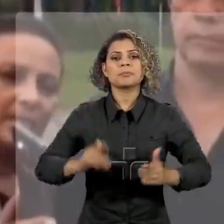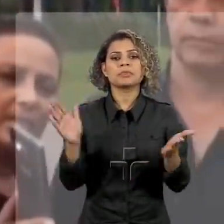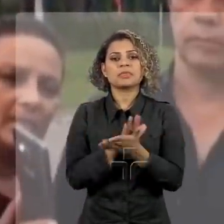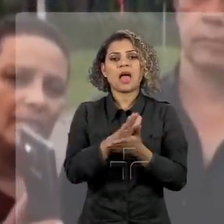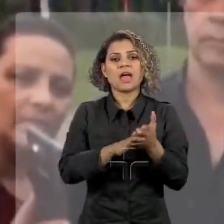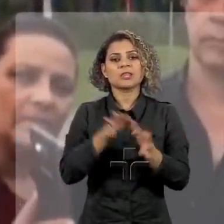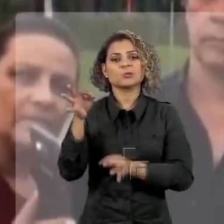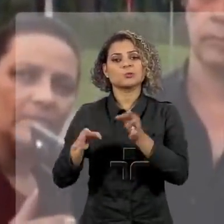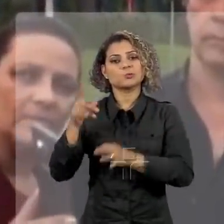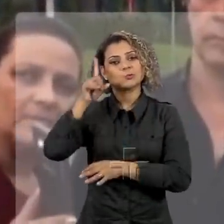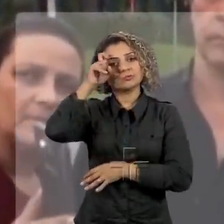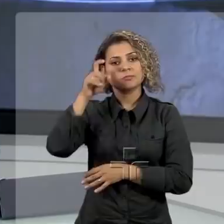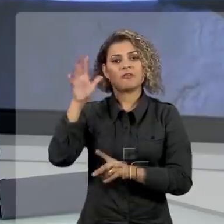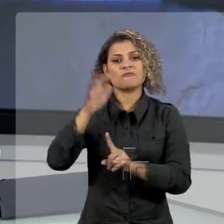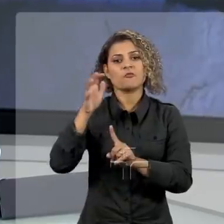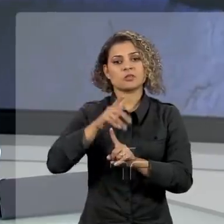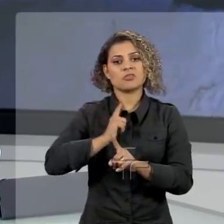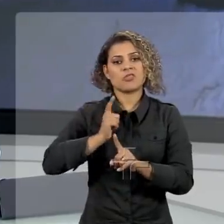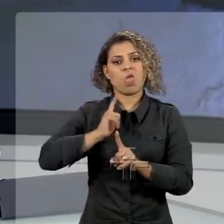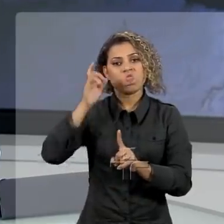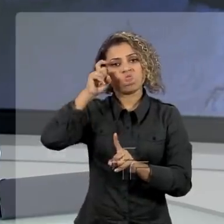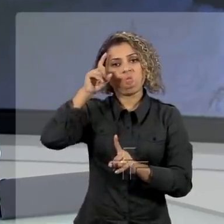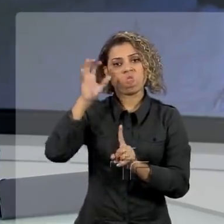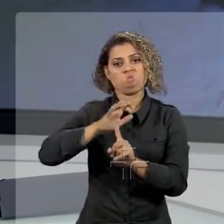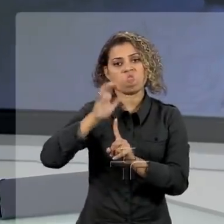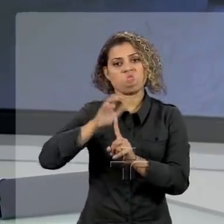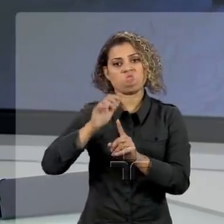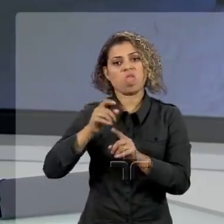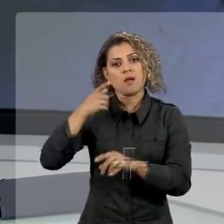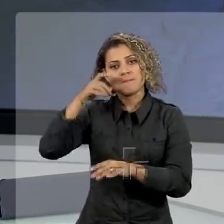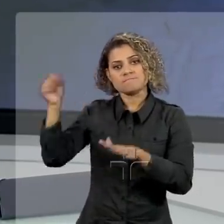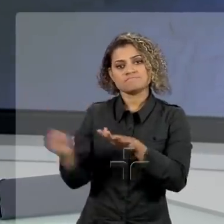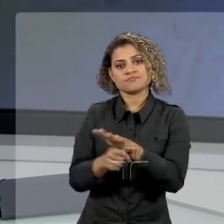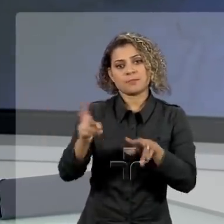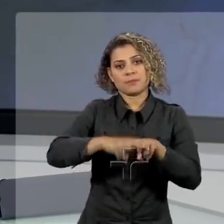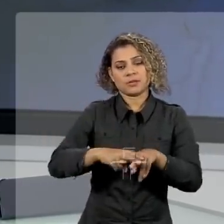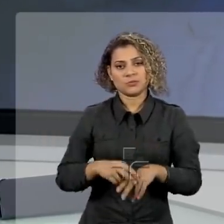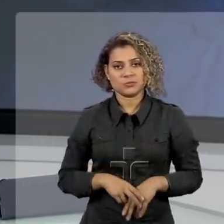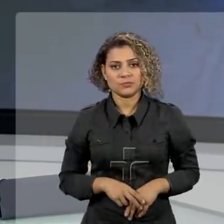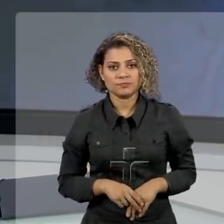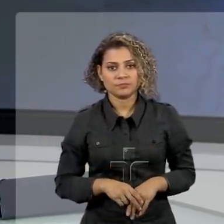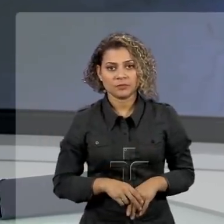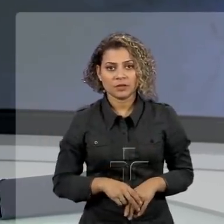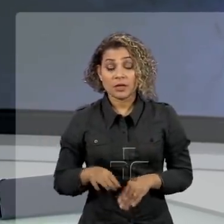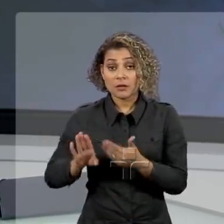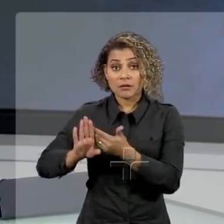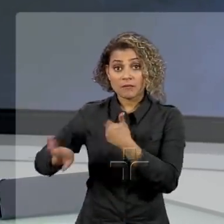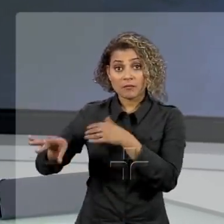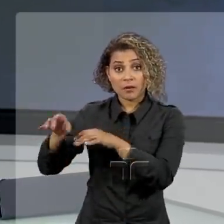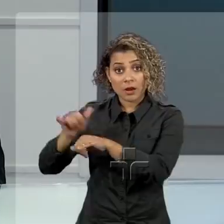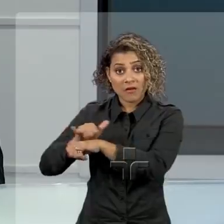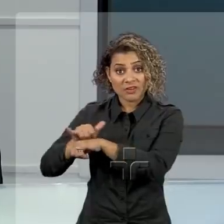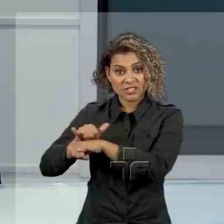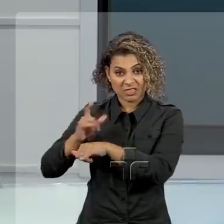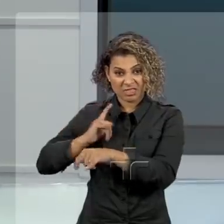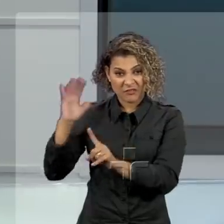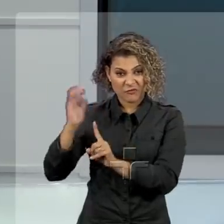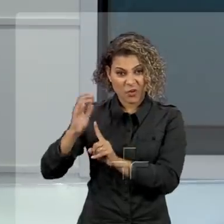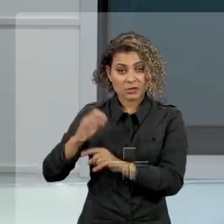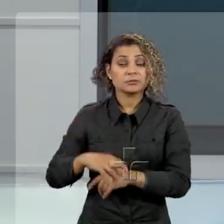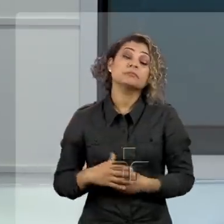no julgamento do presidente. E a saída de Sérgio Moro tem impacto na Lava Jato, na visão de vocês? Como uma